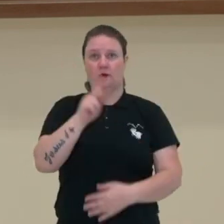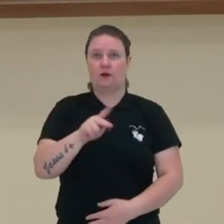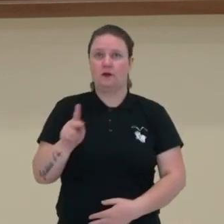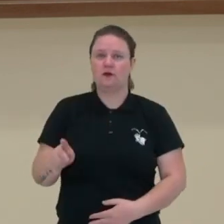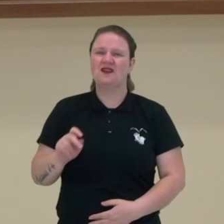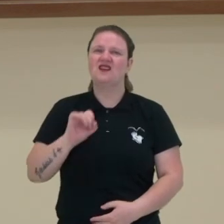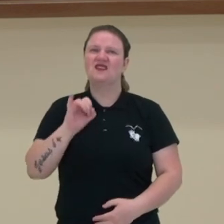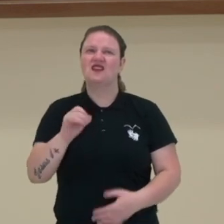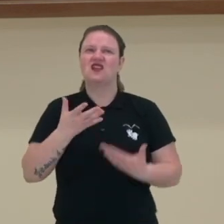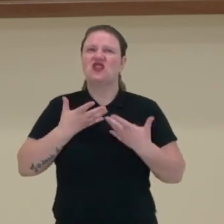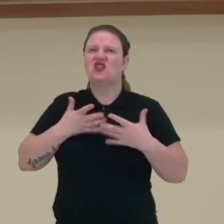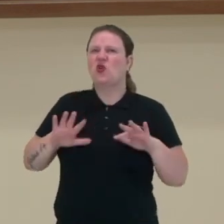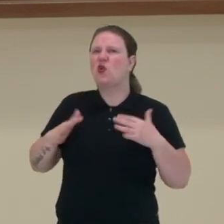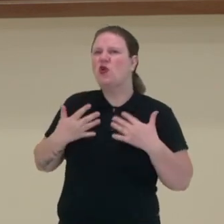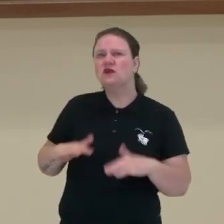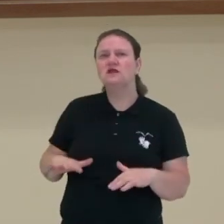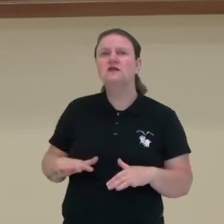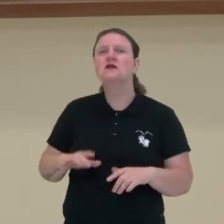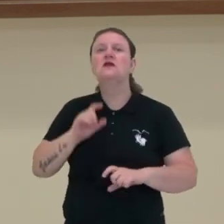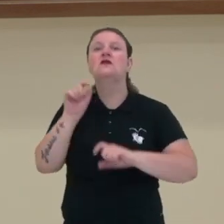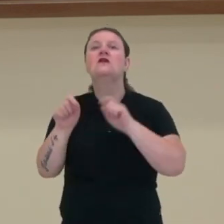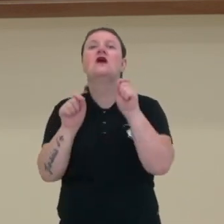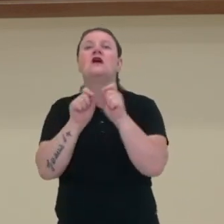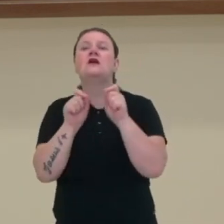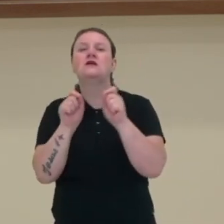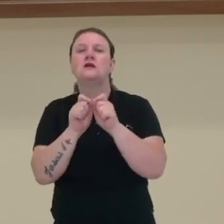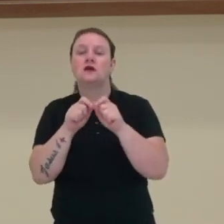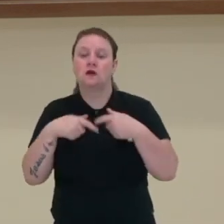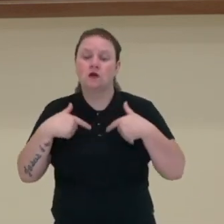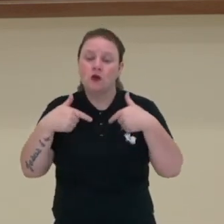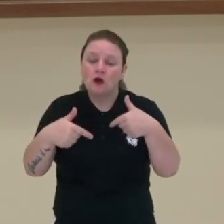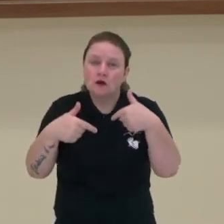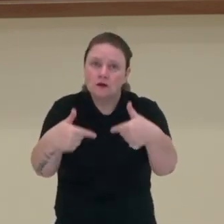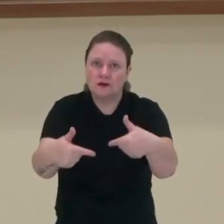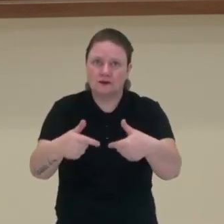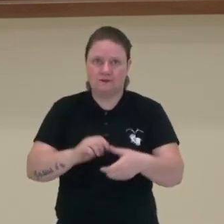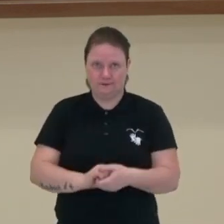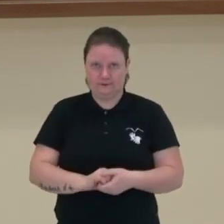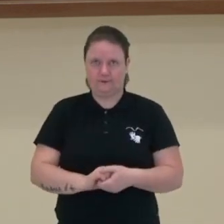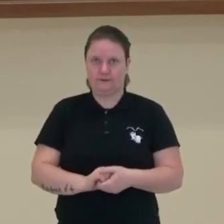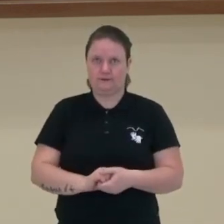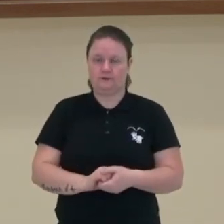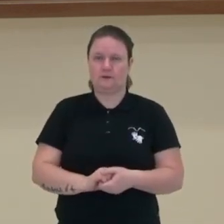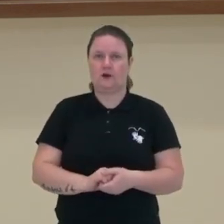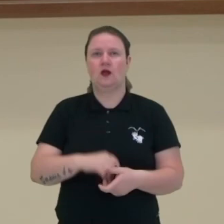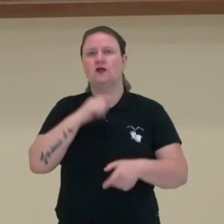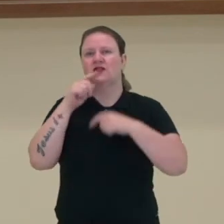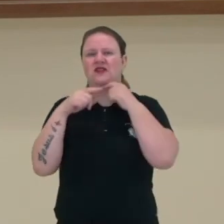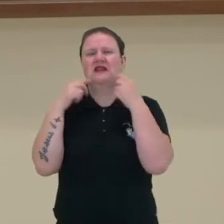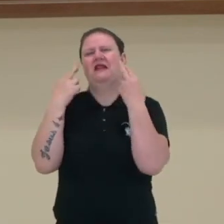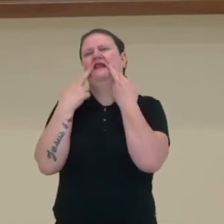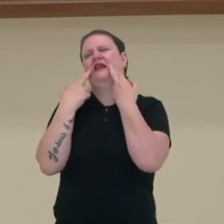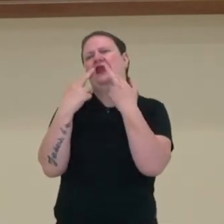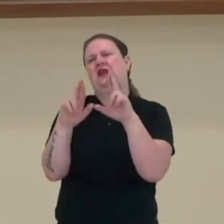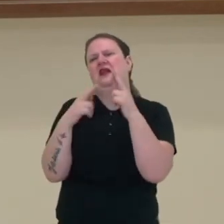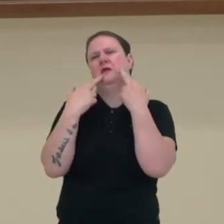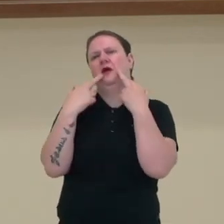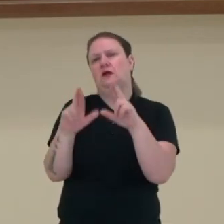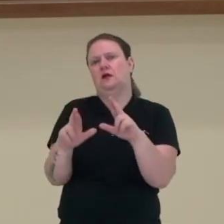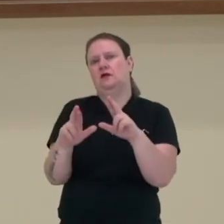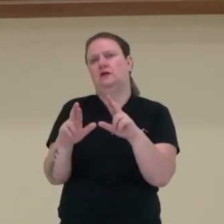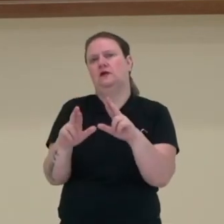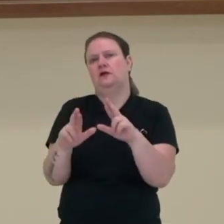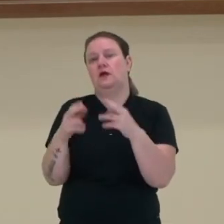não gostar mais da minha profissão, eu preciso batalhar para buscar outra coisa, né? Mas não adianta eu ficar reclamando do meu trabalho. Eu tenho